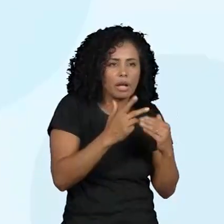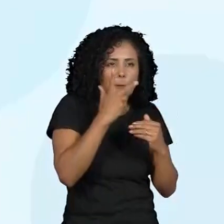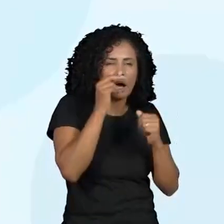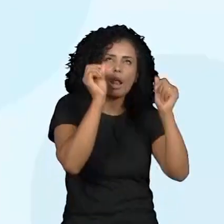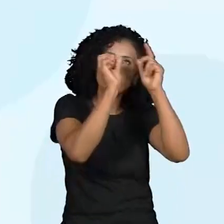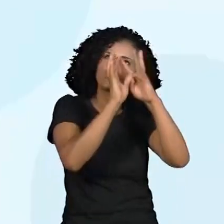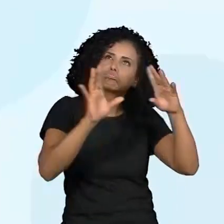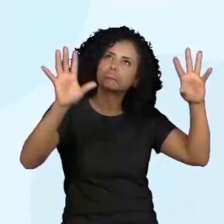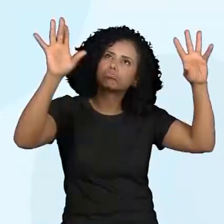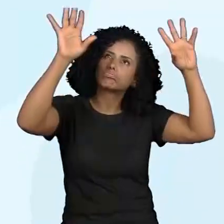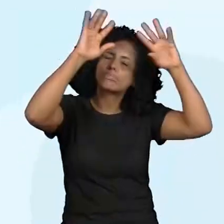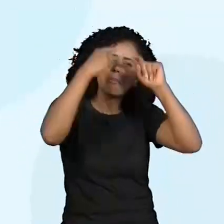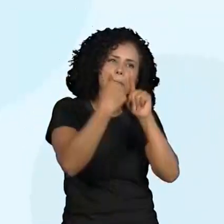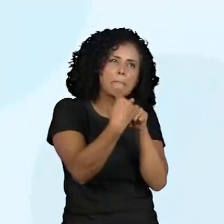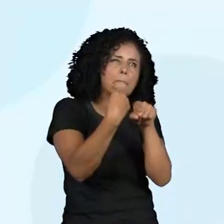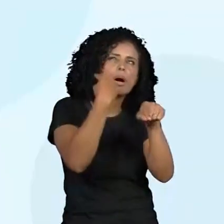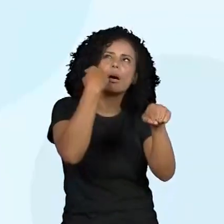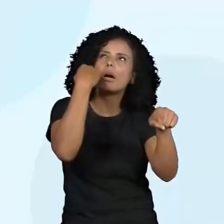11